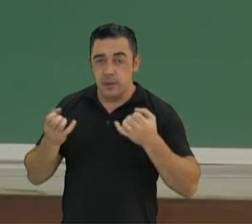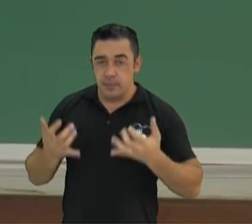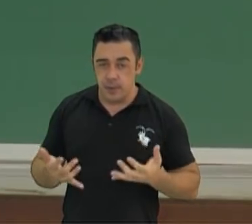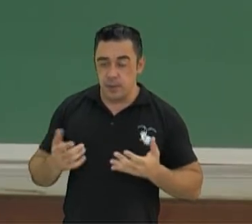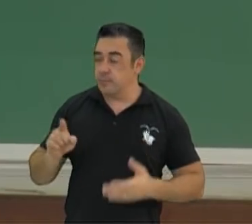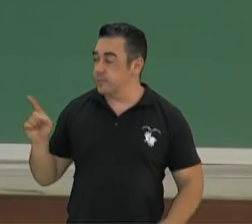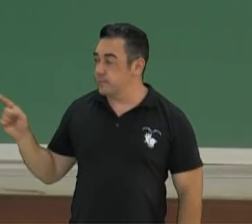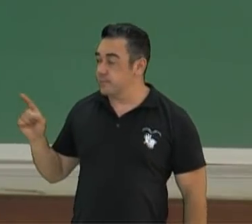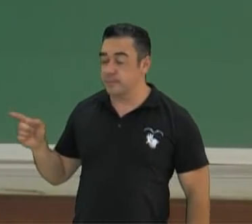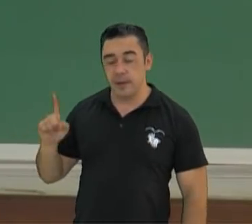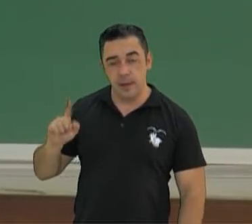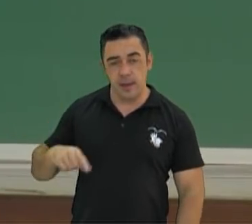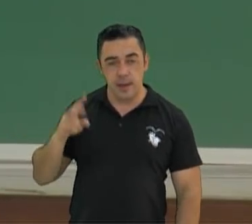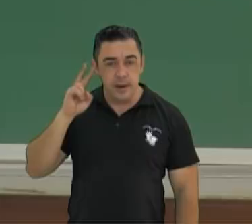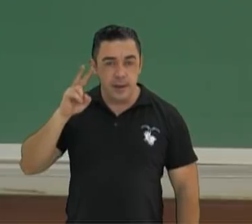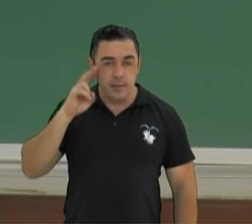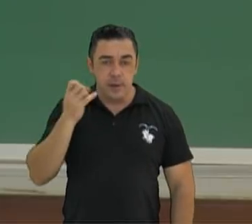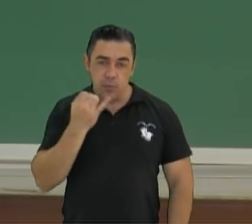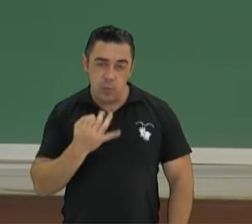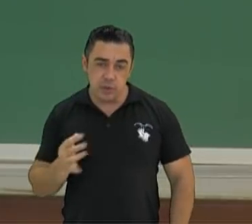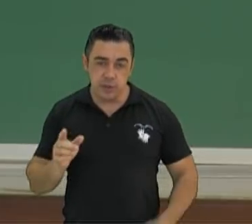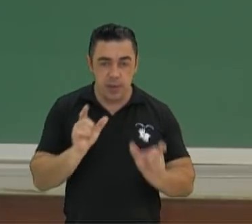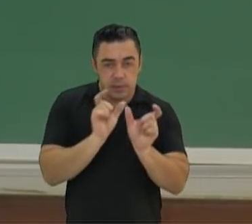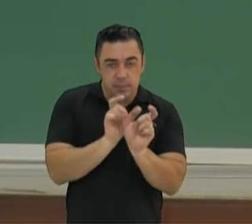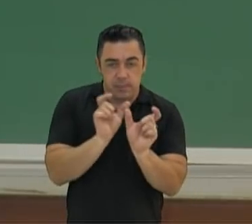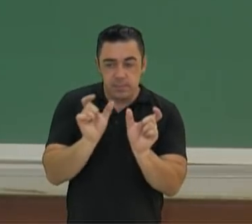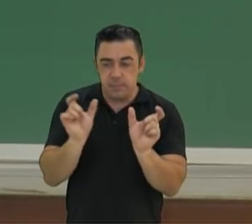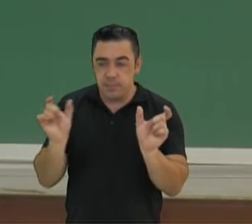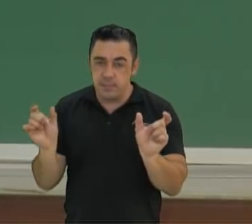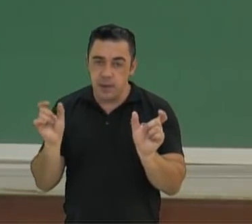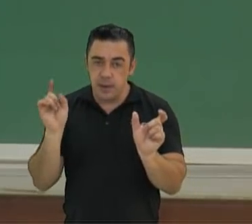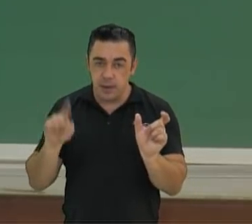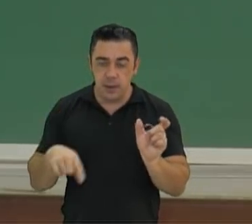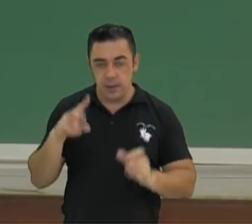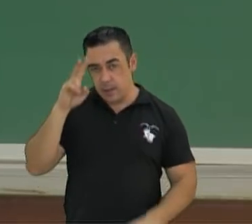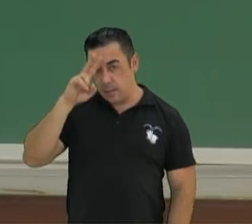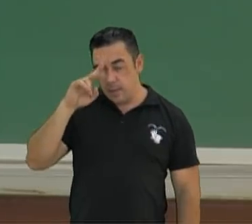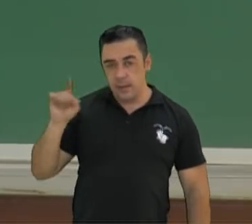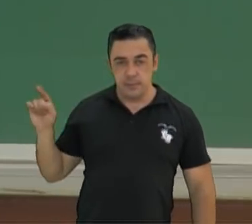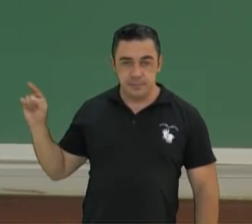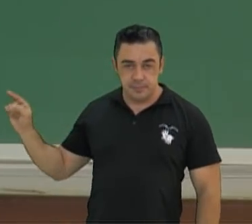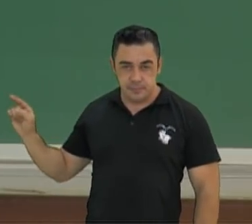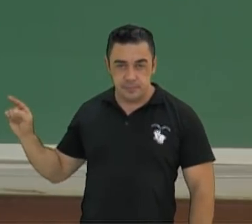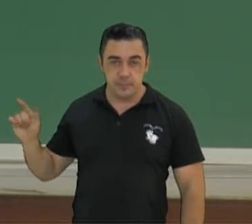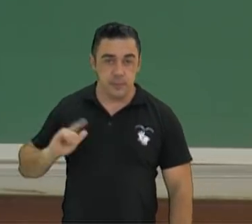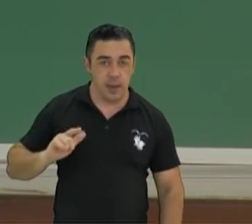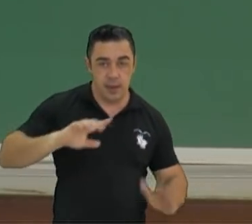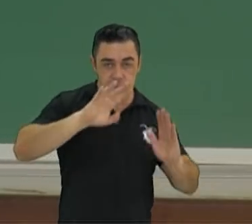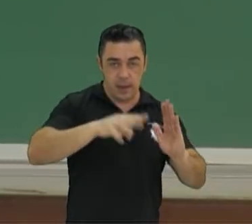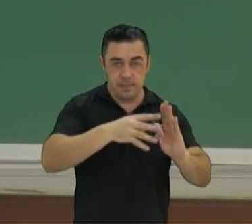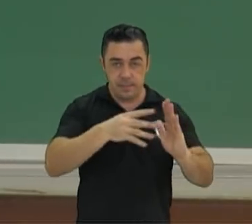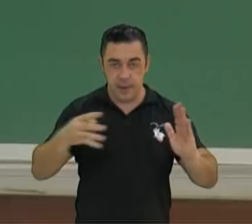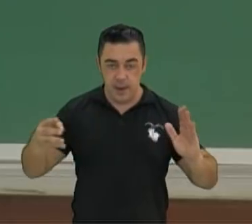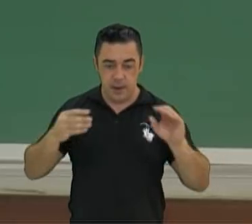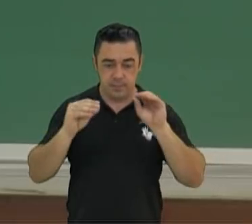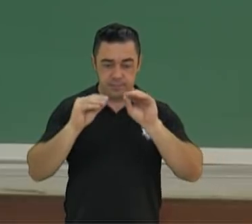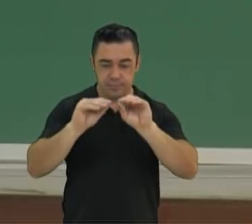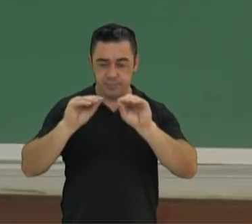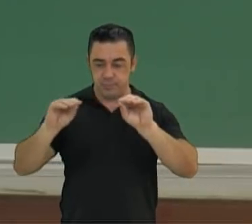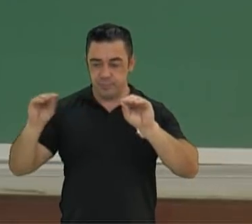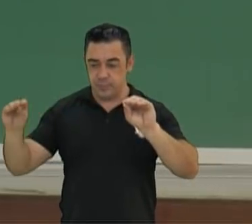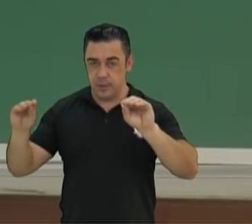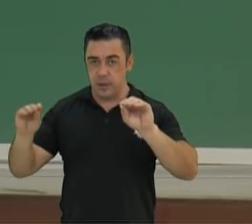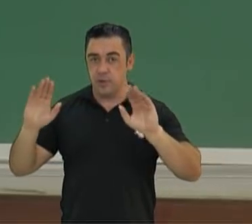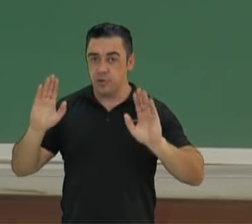então, unidades de medida. Vamos relembrar aqui, ó. Nós temos a tabela das unidades de medida, hein?